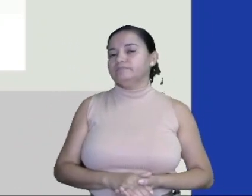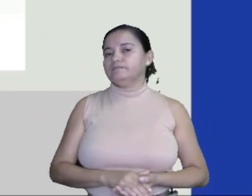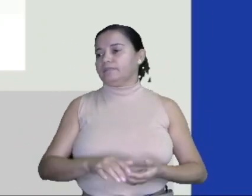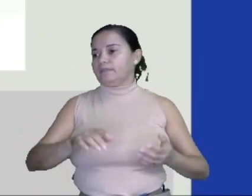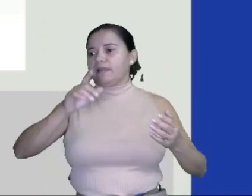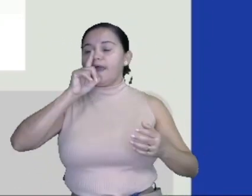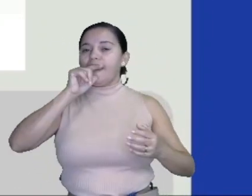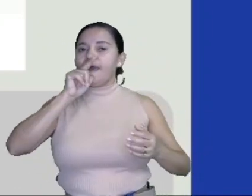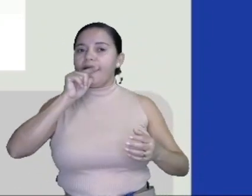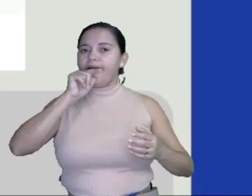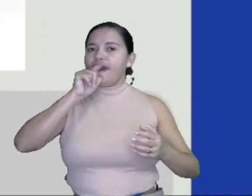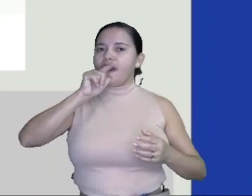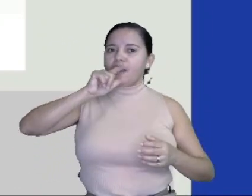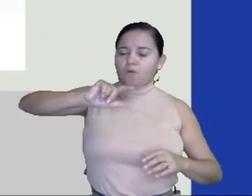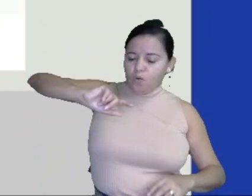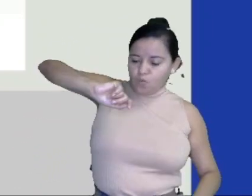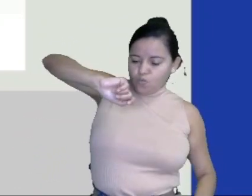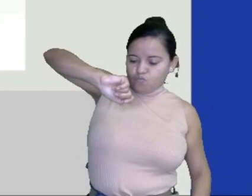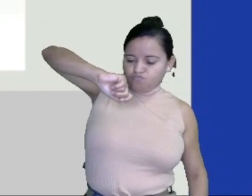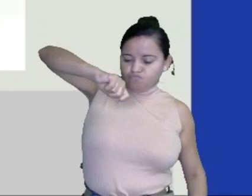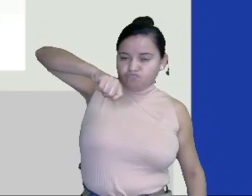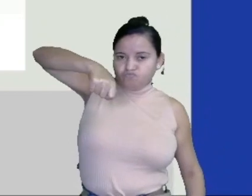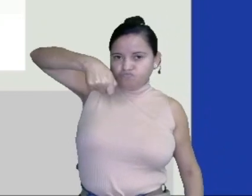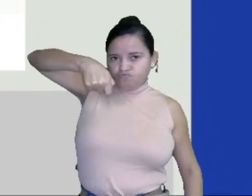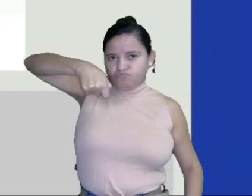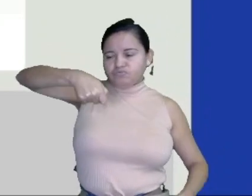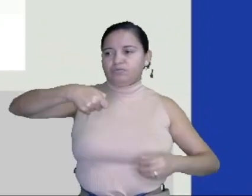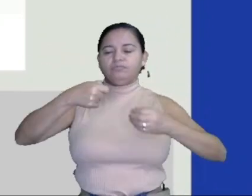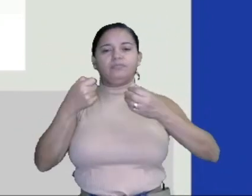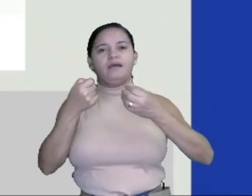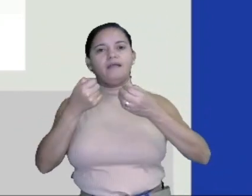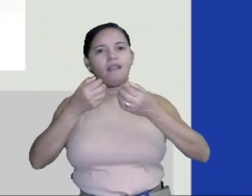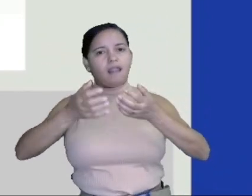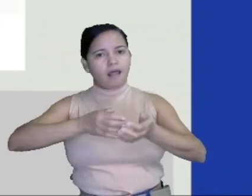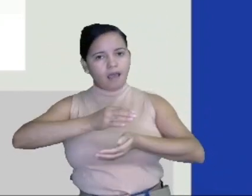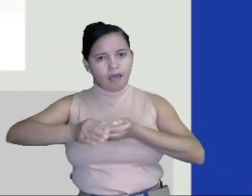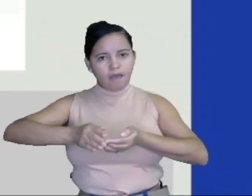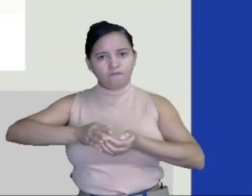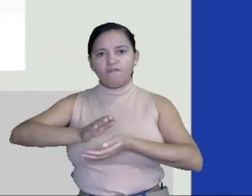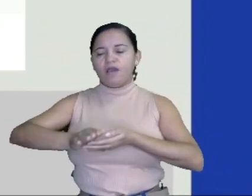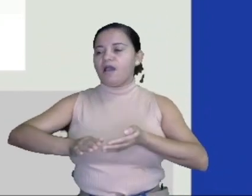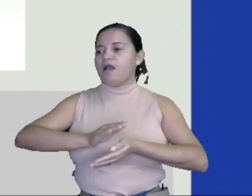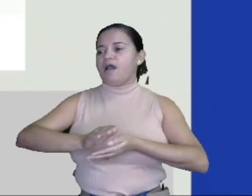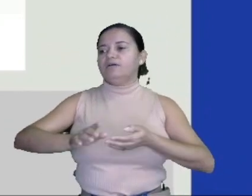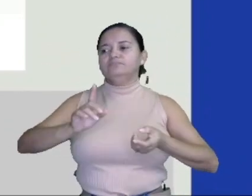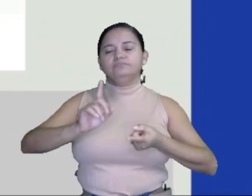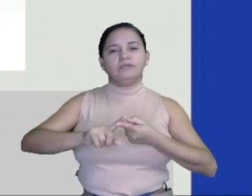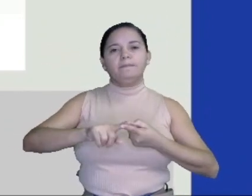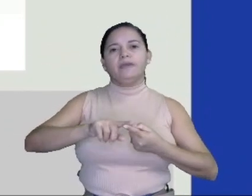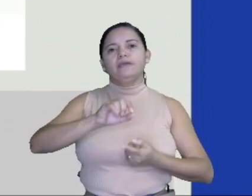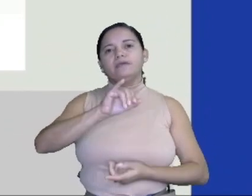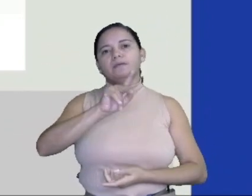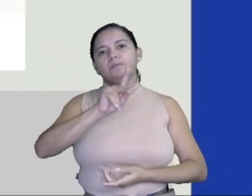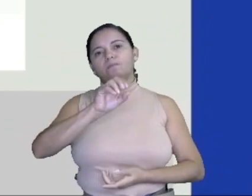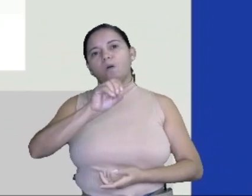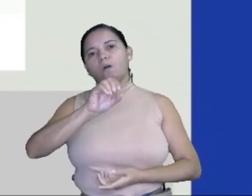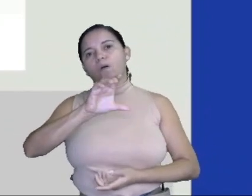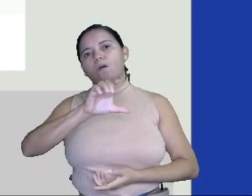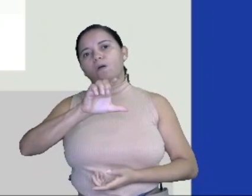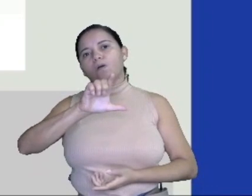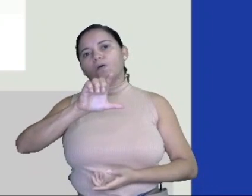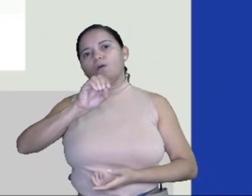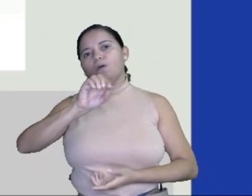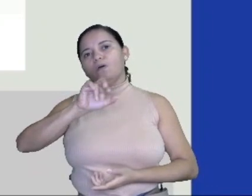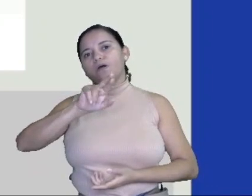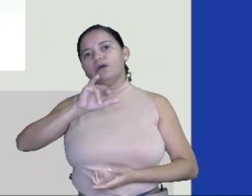e potável, secar os alimentos e colocar os alimentos em solução de hipoclorito de sódio ou em vinagre ou detergente.